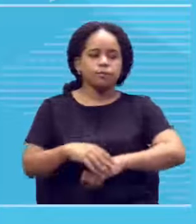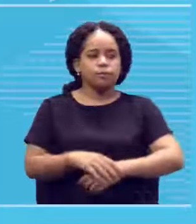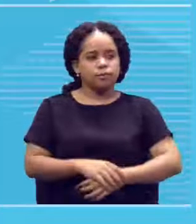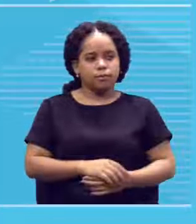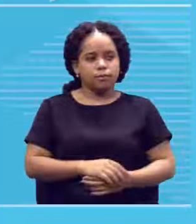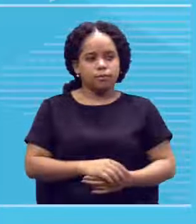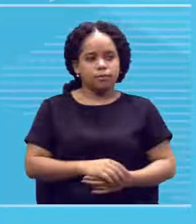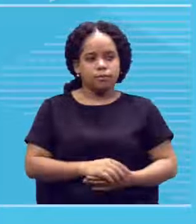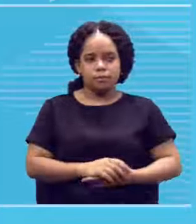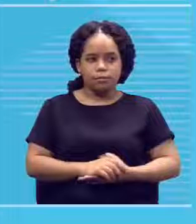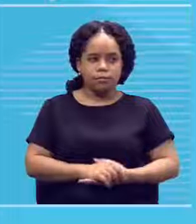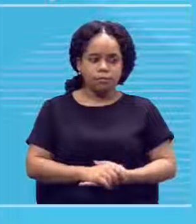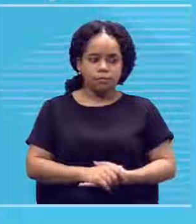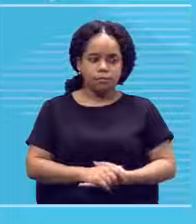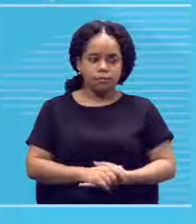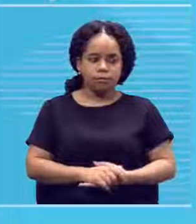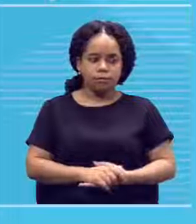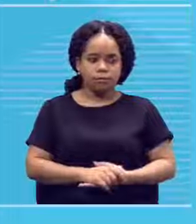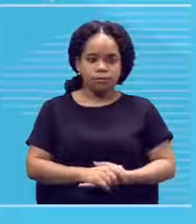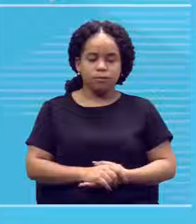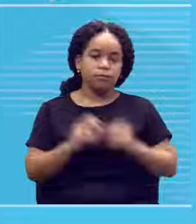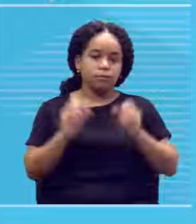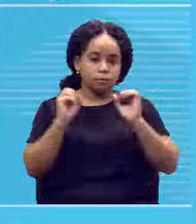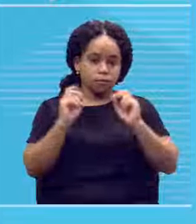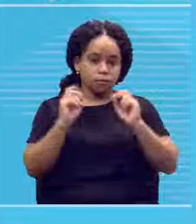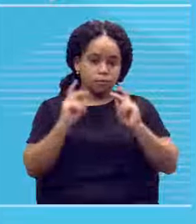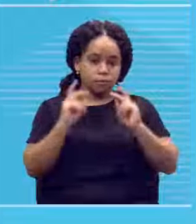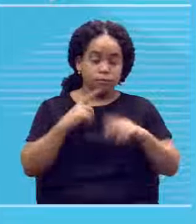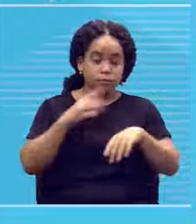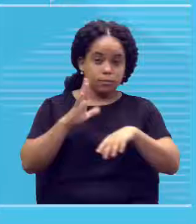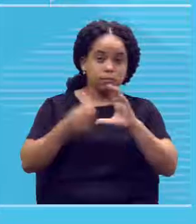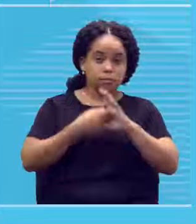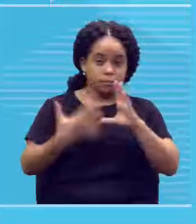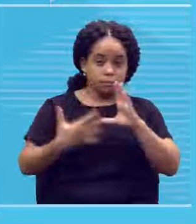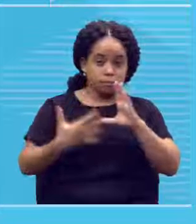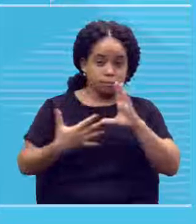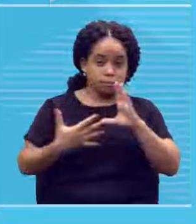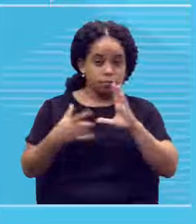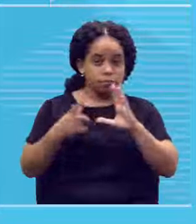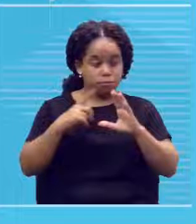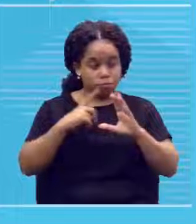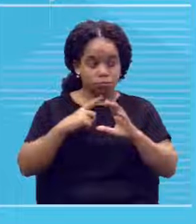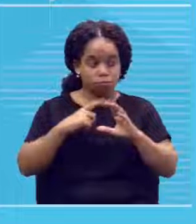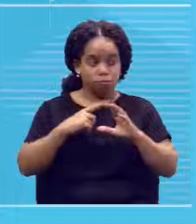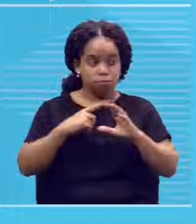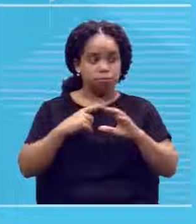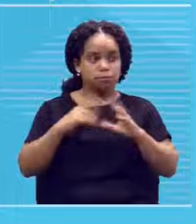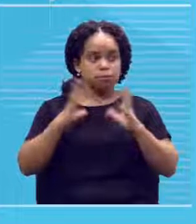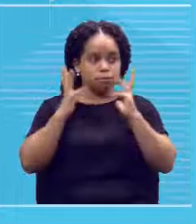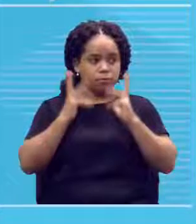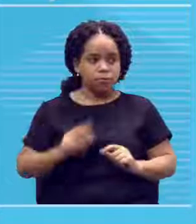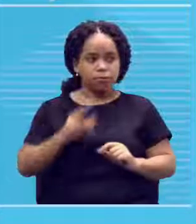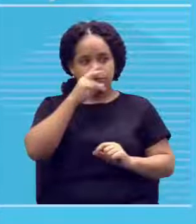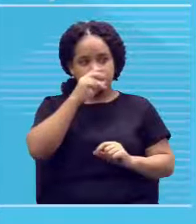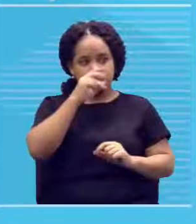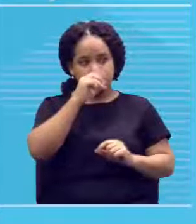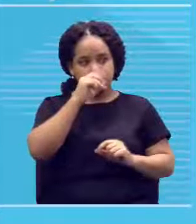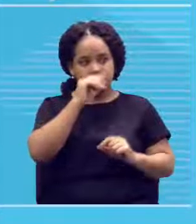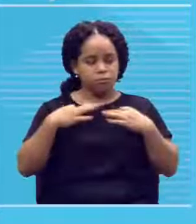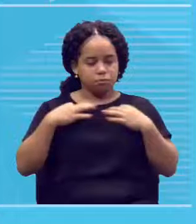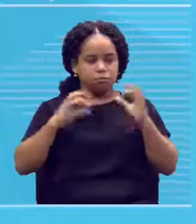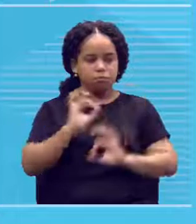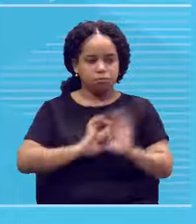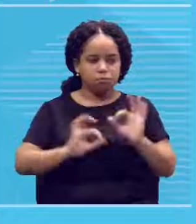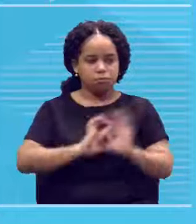né e pronto Tem mais algum elemento aí limpos four CBX e não